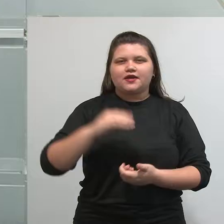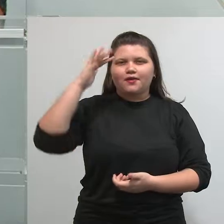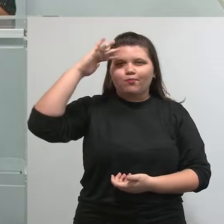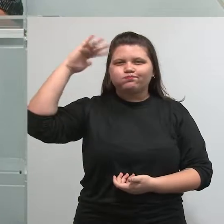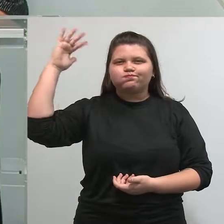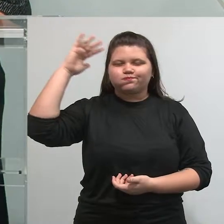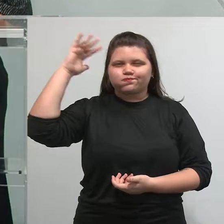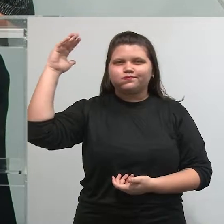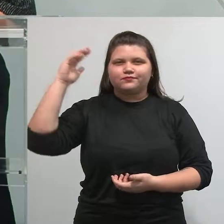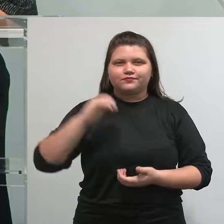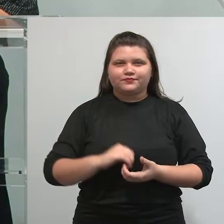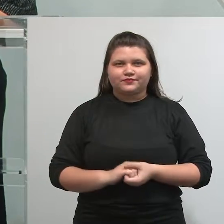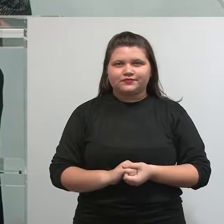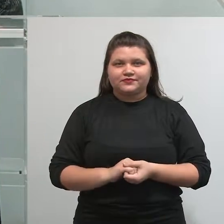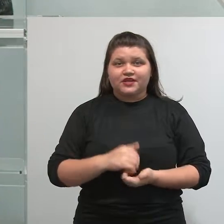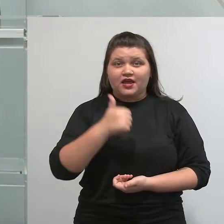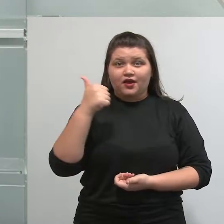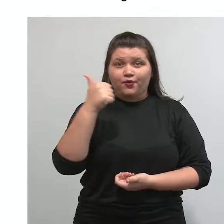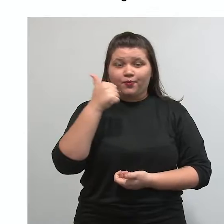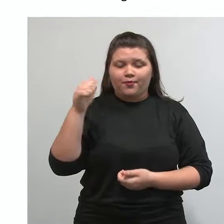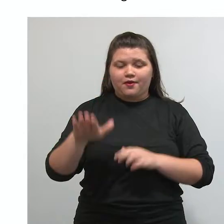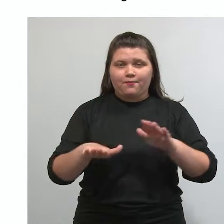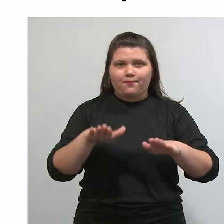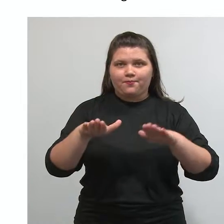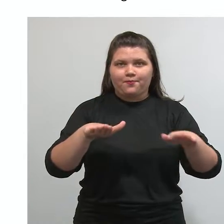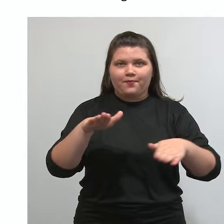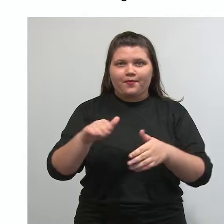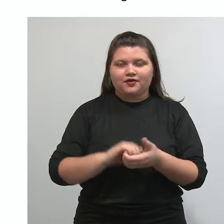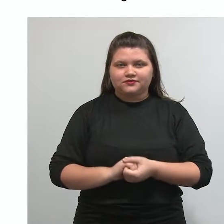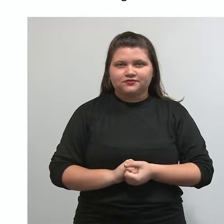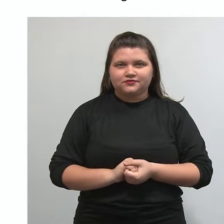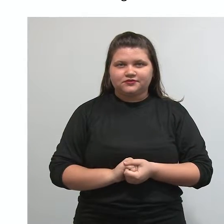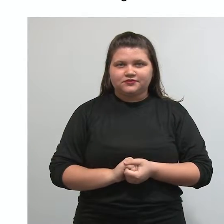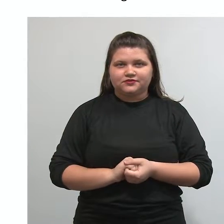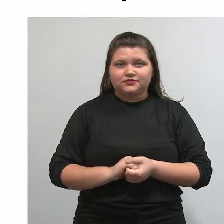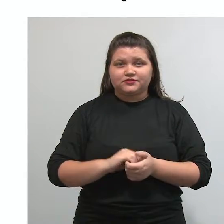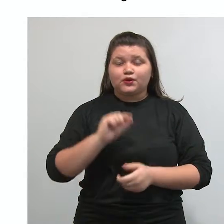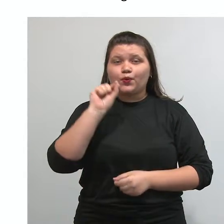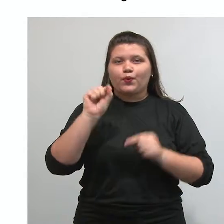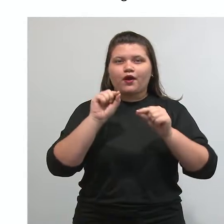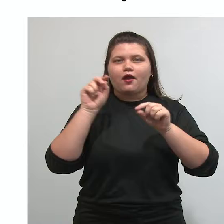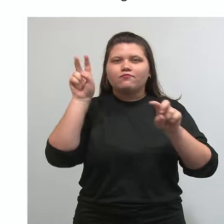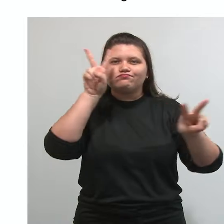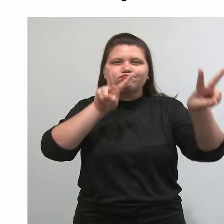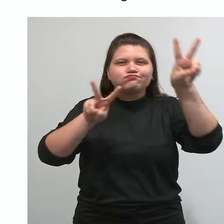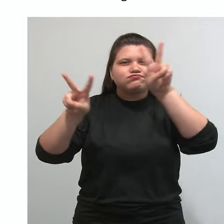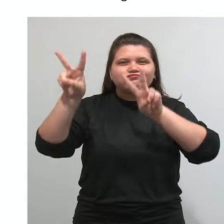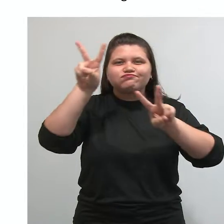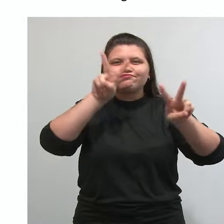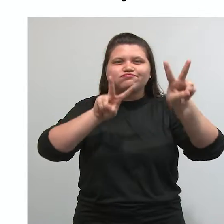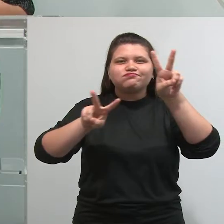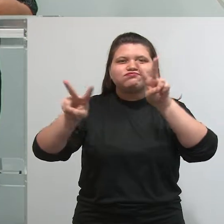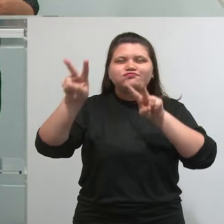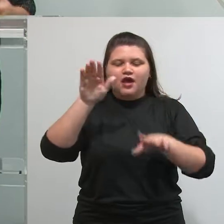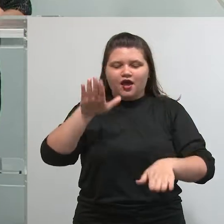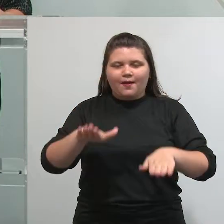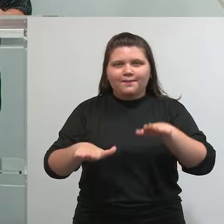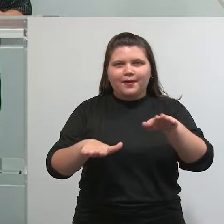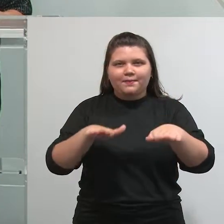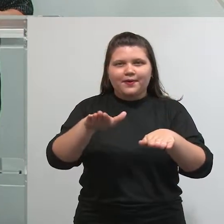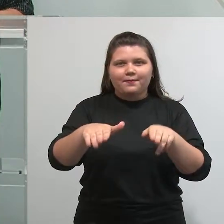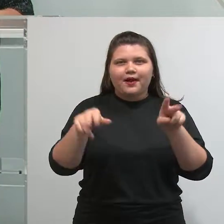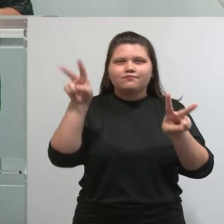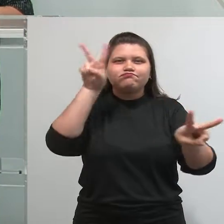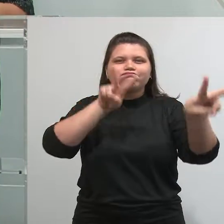criatividade. O primeiro passo desse projeto vai ser o observar. O passo de